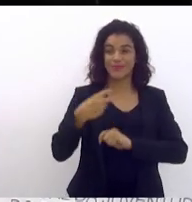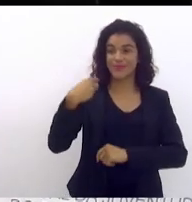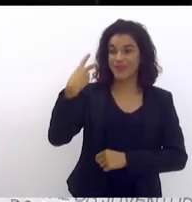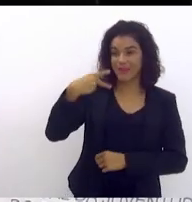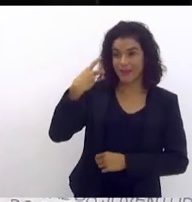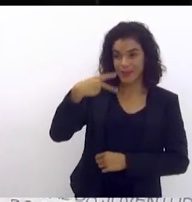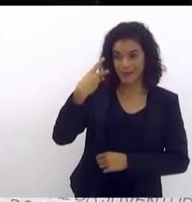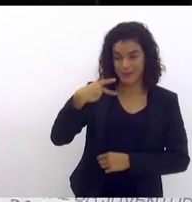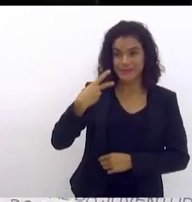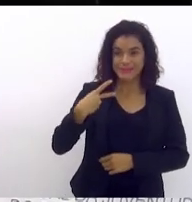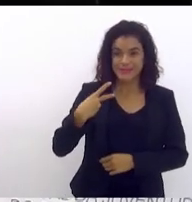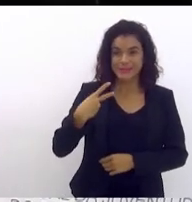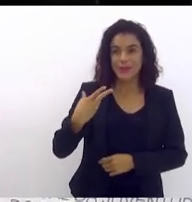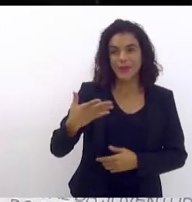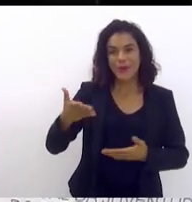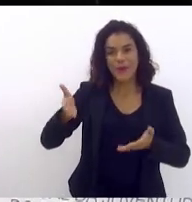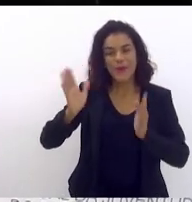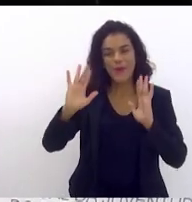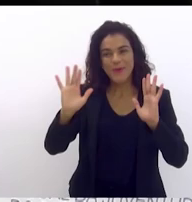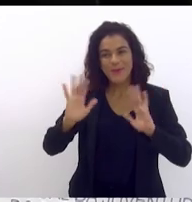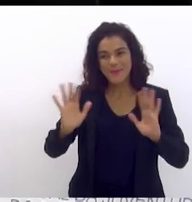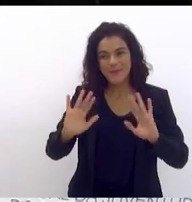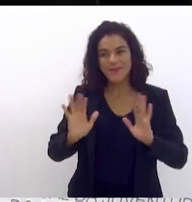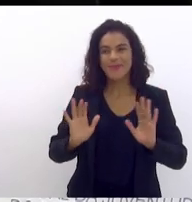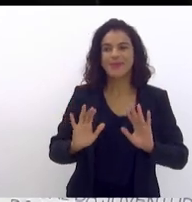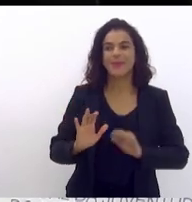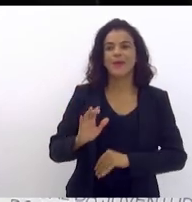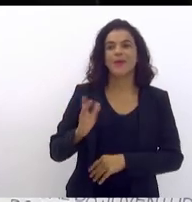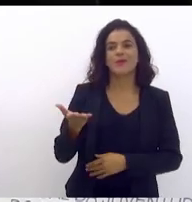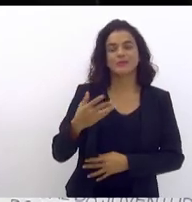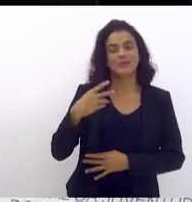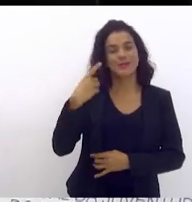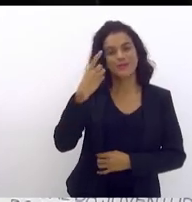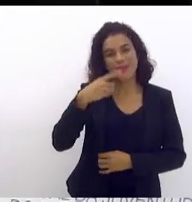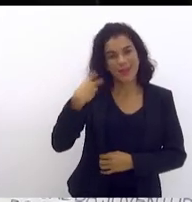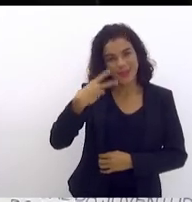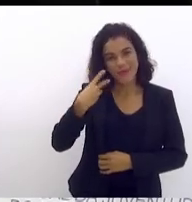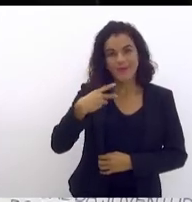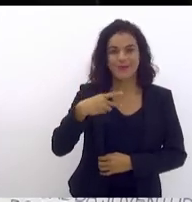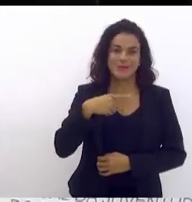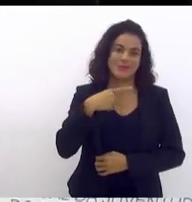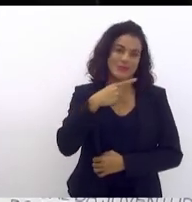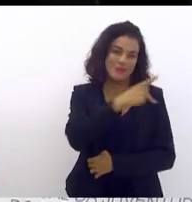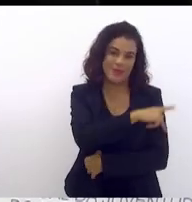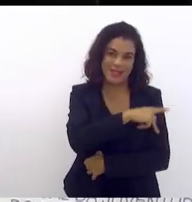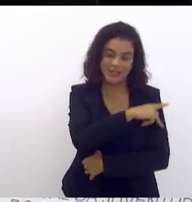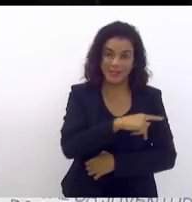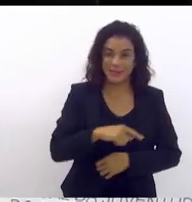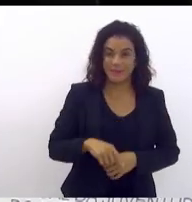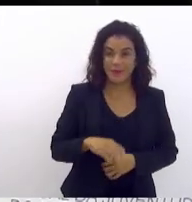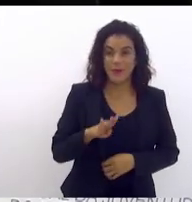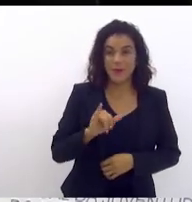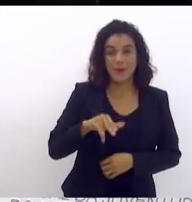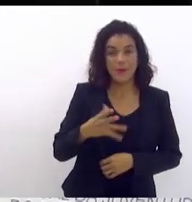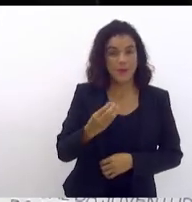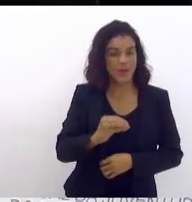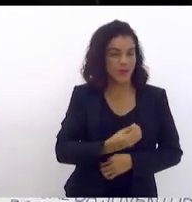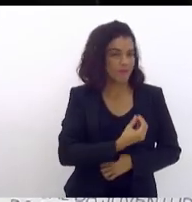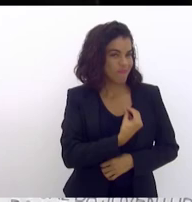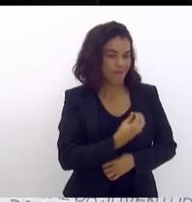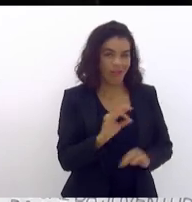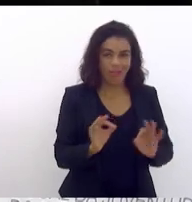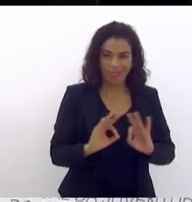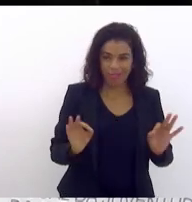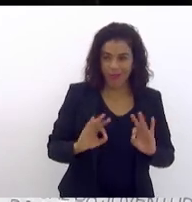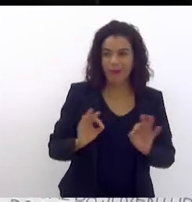eh cumprimentar né o Lucas hoje vereador de Parati que também foi do Fórum de gestores o Binho que não se encontra aqui mas que